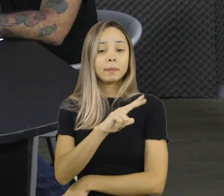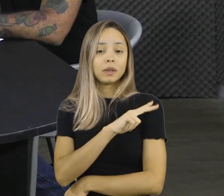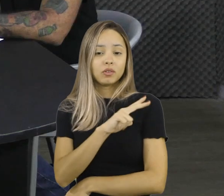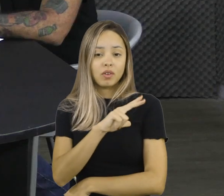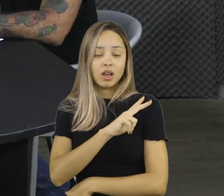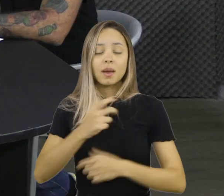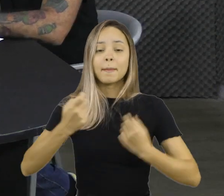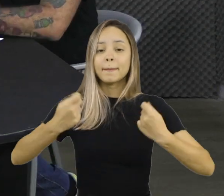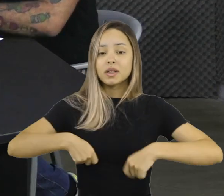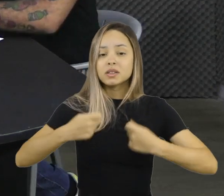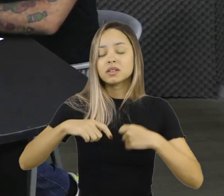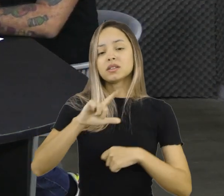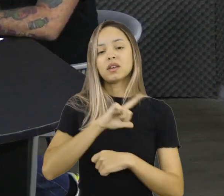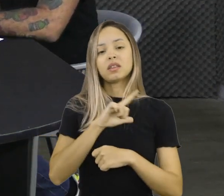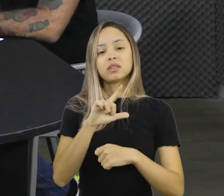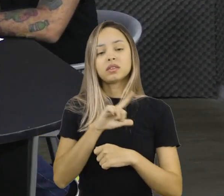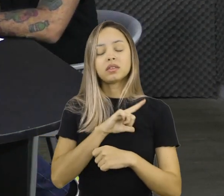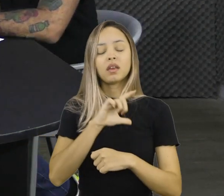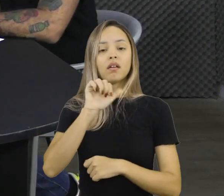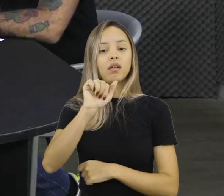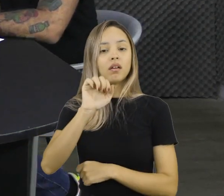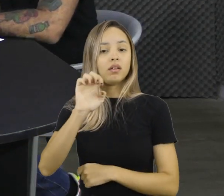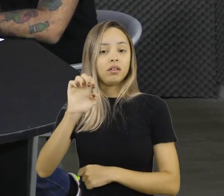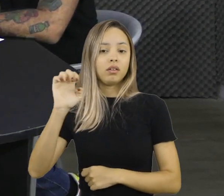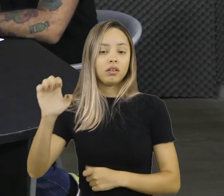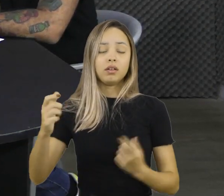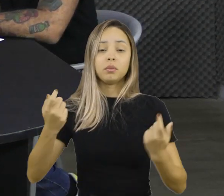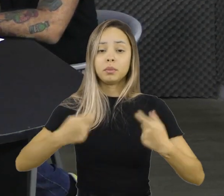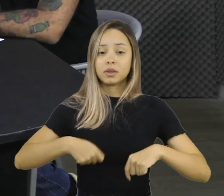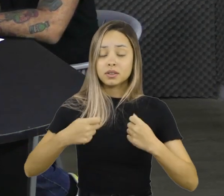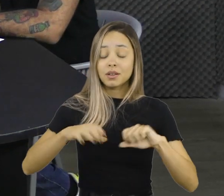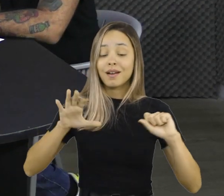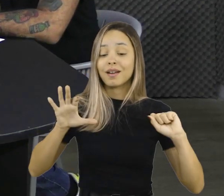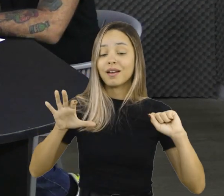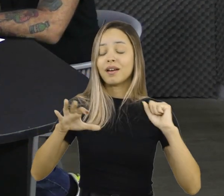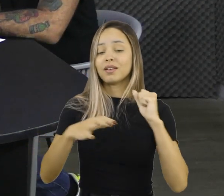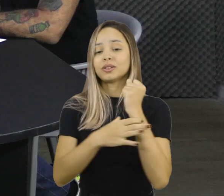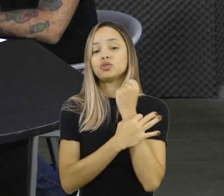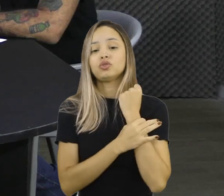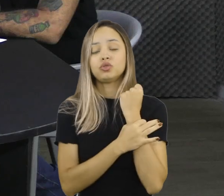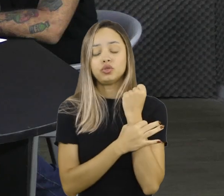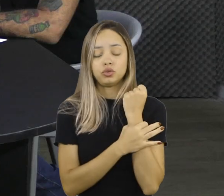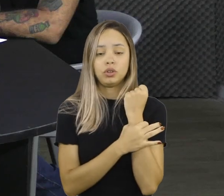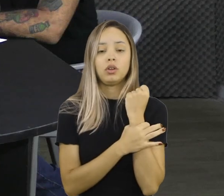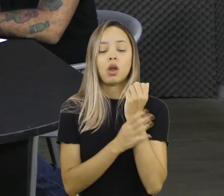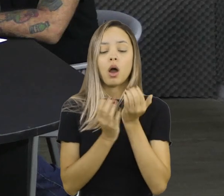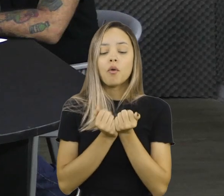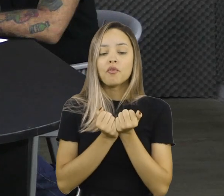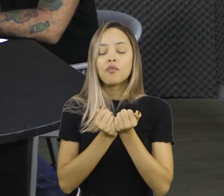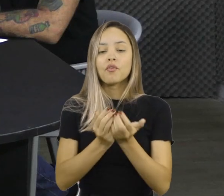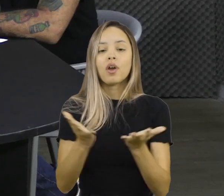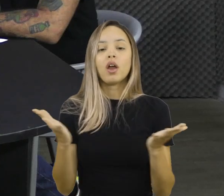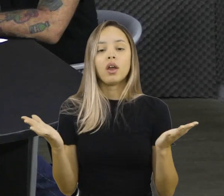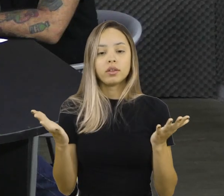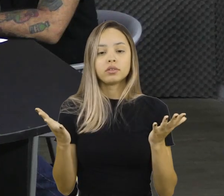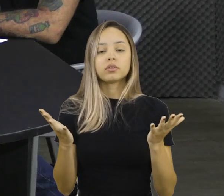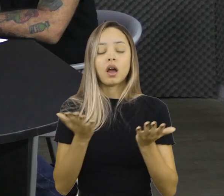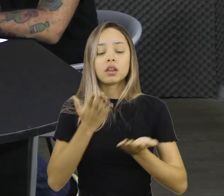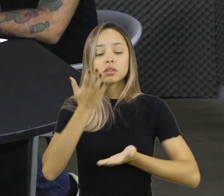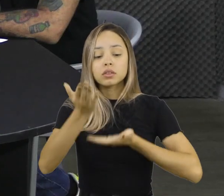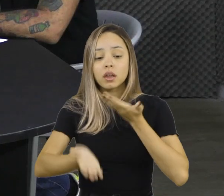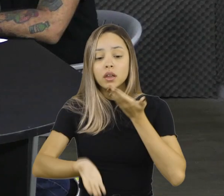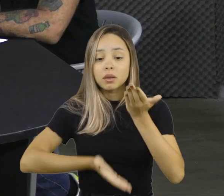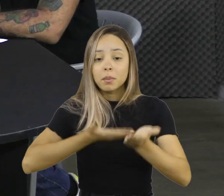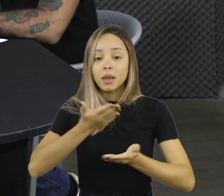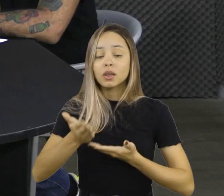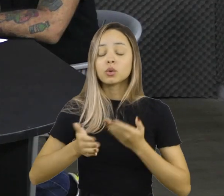ela precisa ter uma sala de recurso e ela precisa garantir a oferta do atendimento educacional